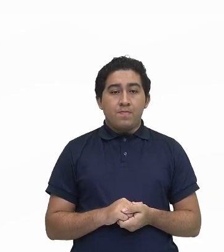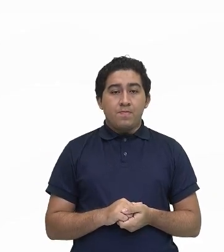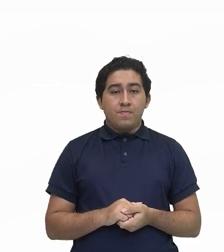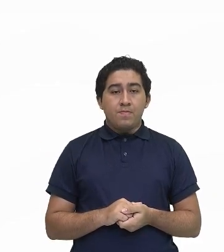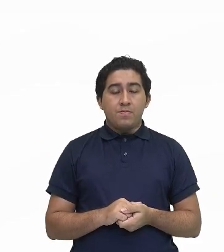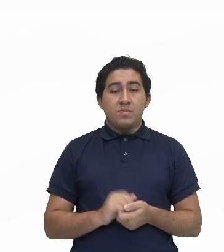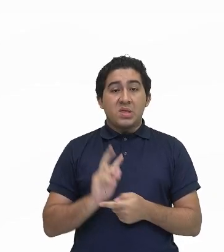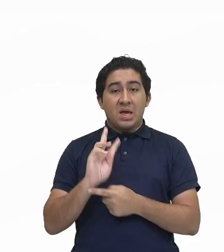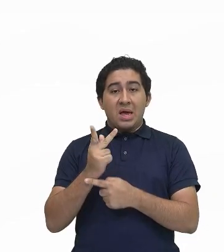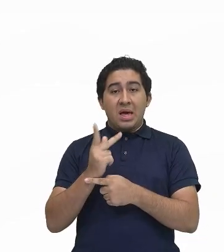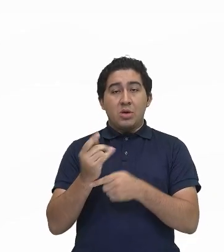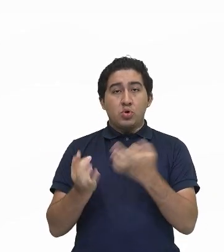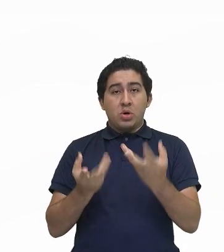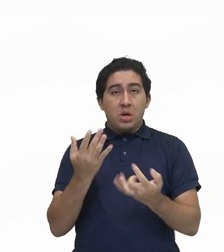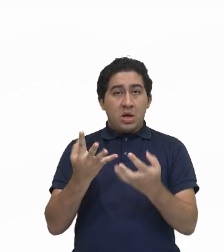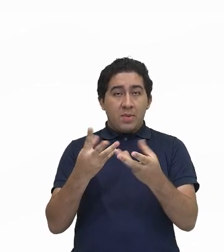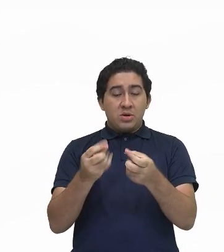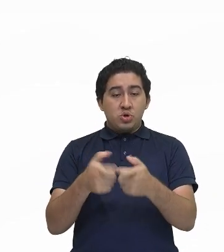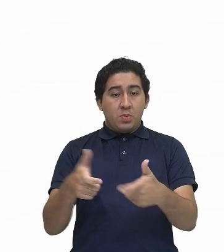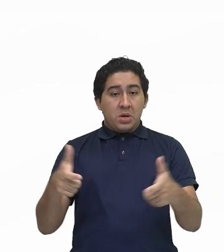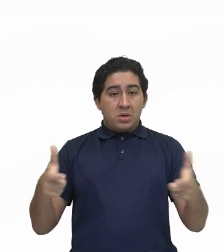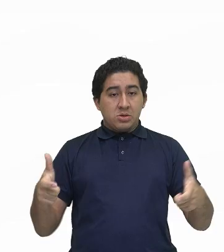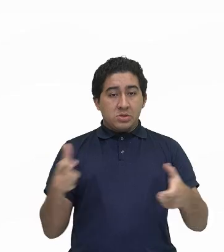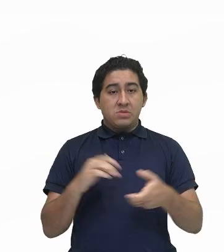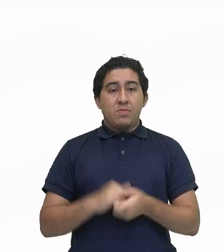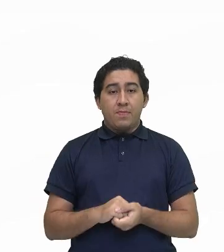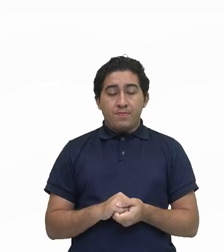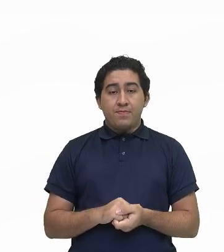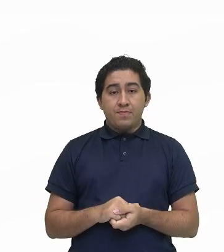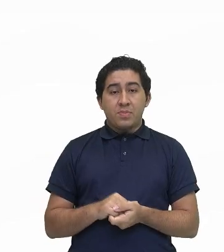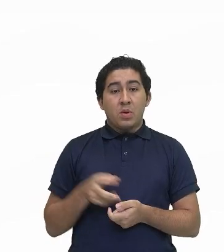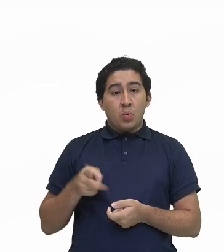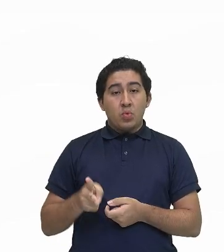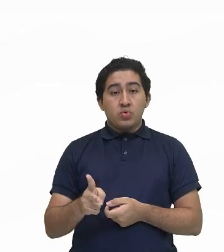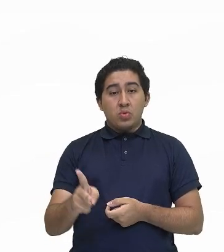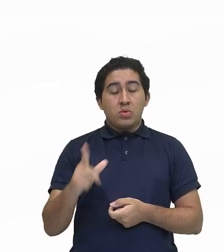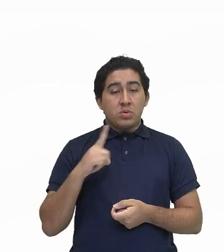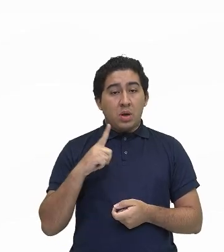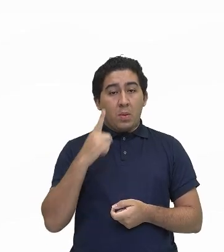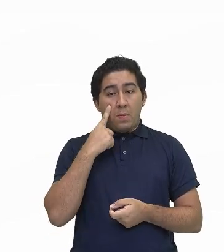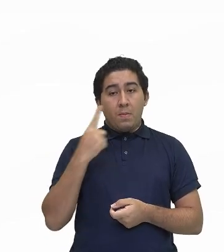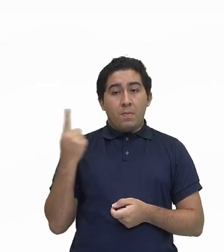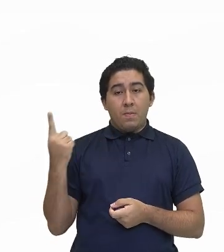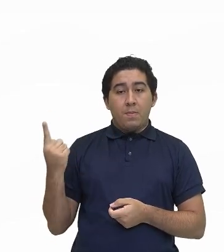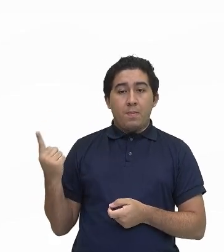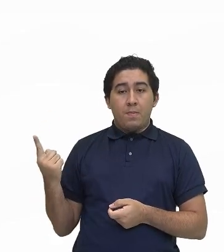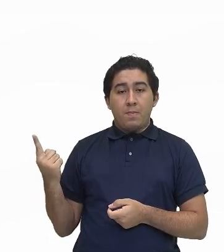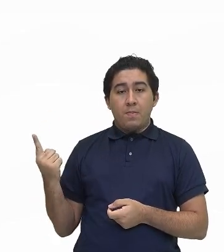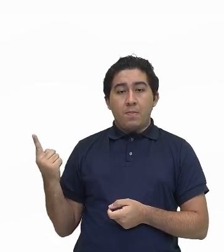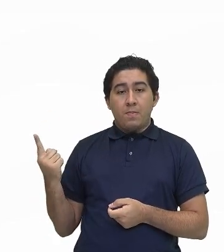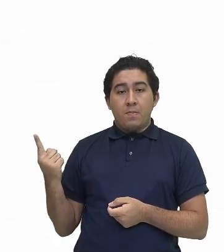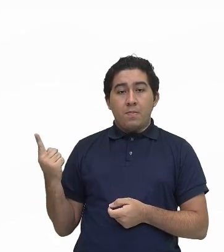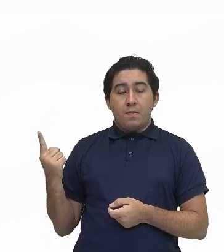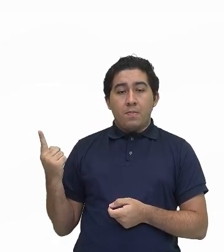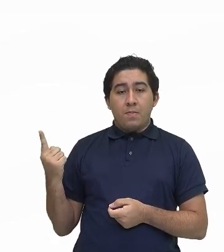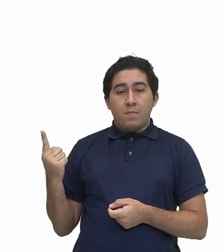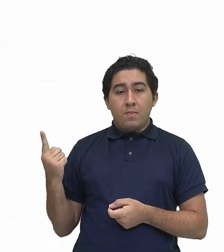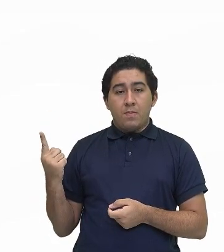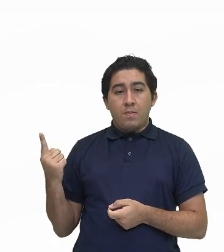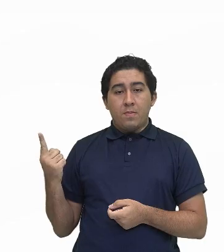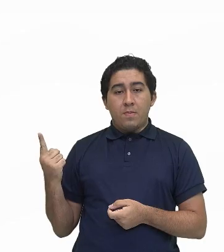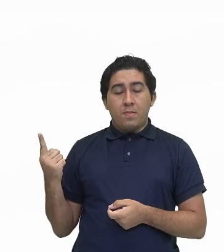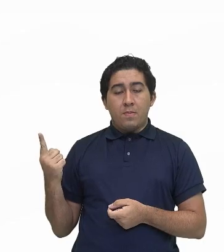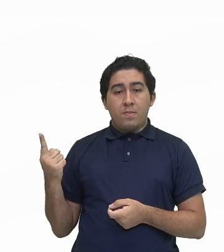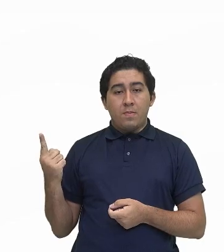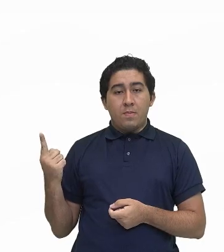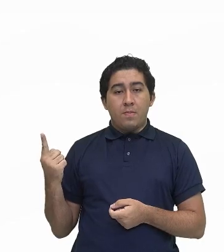do hélio. Muito bem. Aí, continuando, ó, você vê que temos aí, neste caso, a